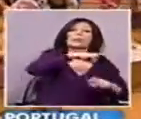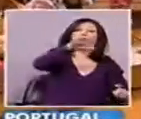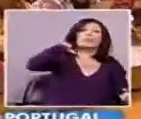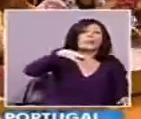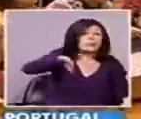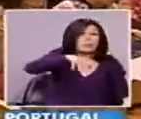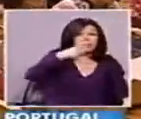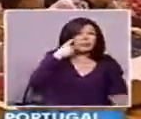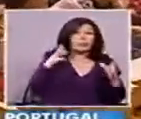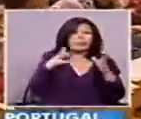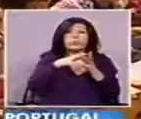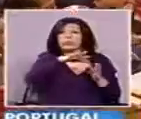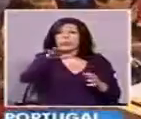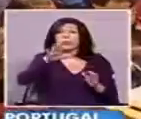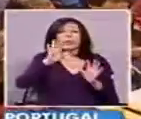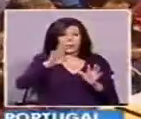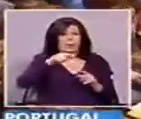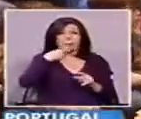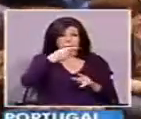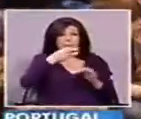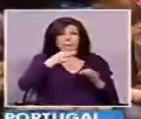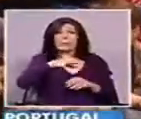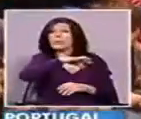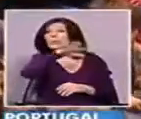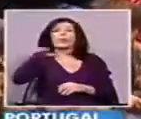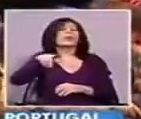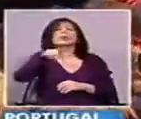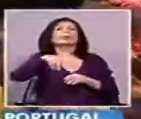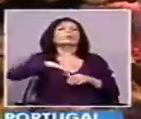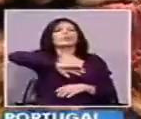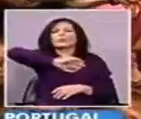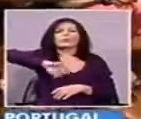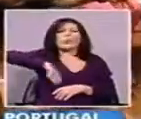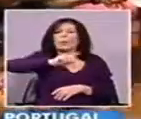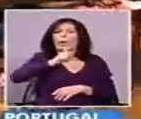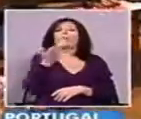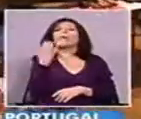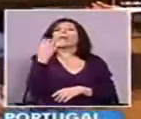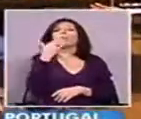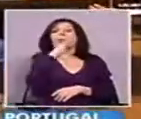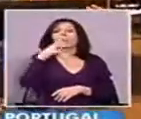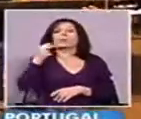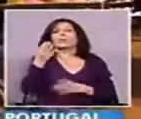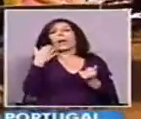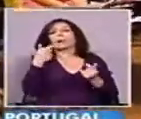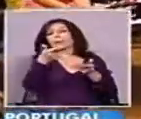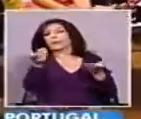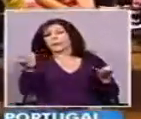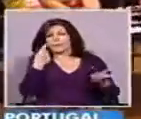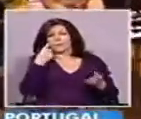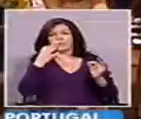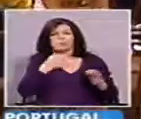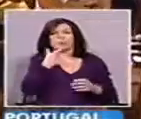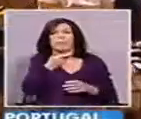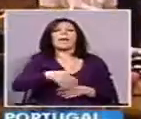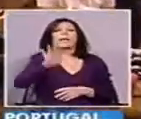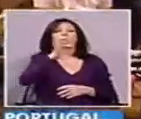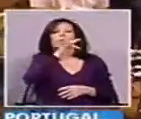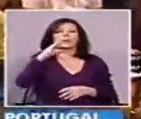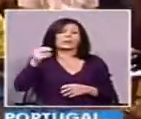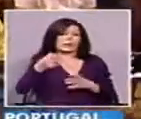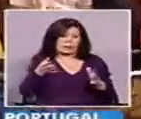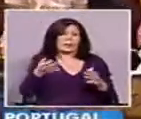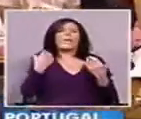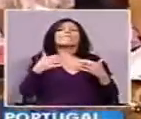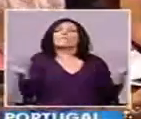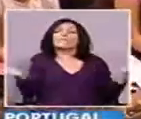que aqui estão reunidas e que, no entanto, diga-se, não são todas, porque quando for o dia da apresentação serão mais de 400 e